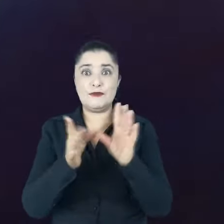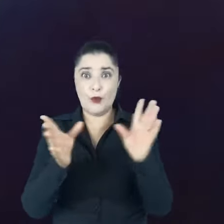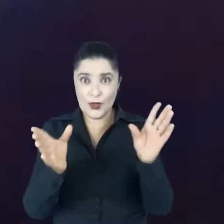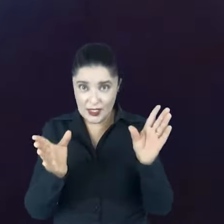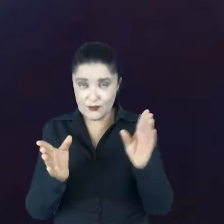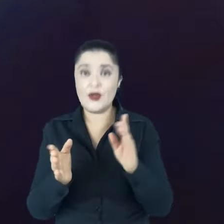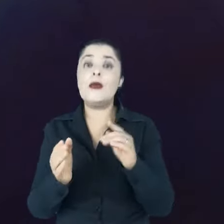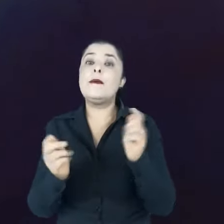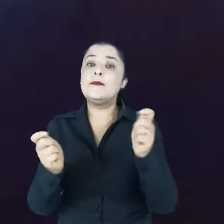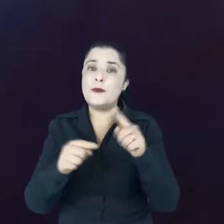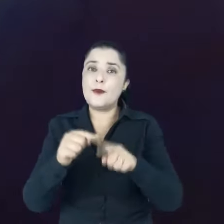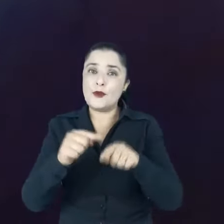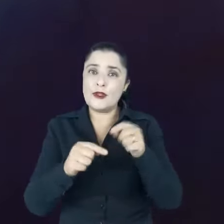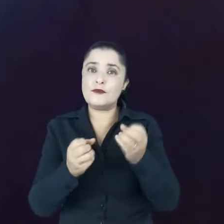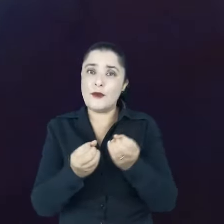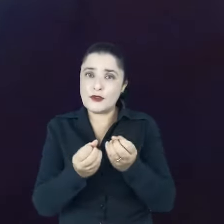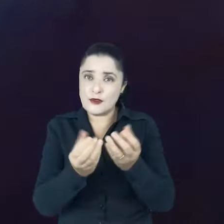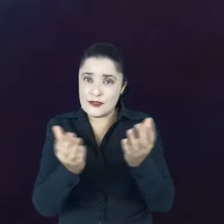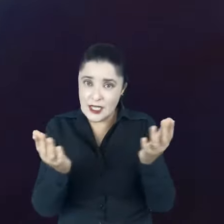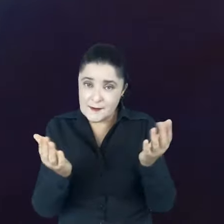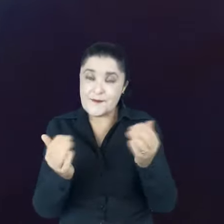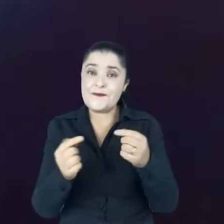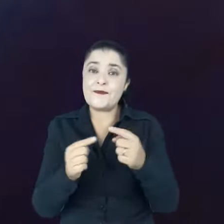ocupar. Então, eu acho que